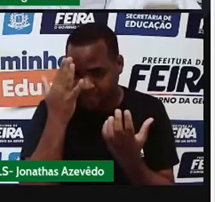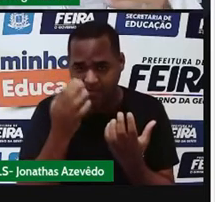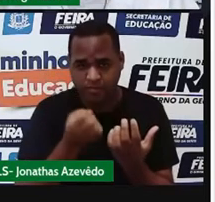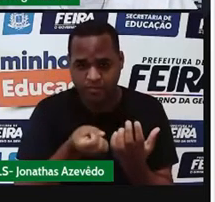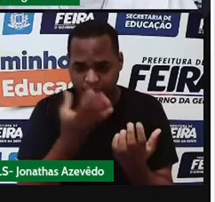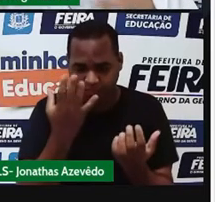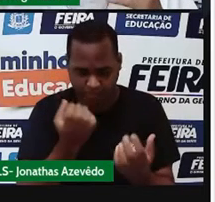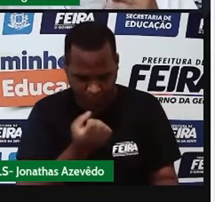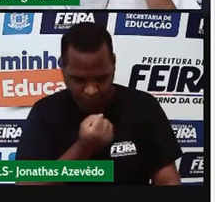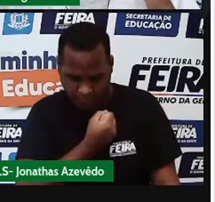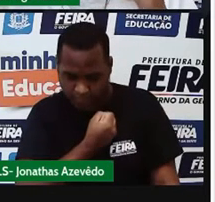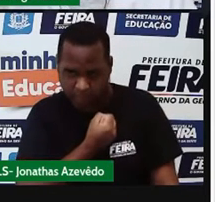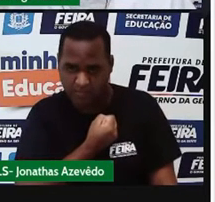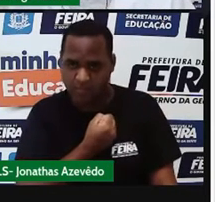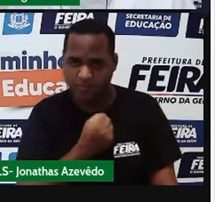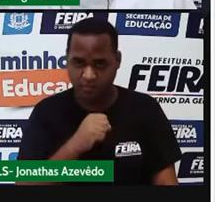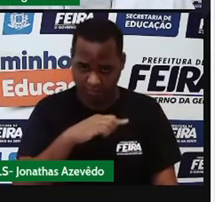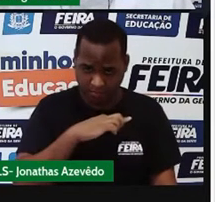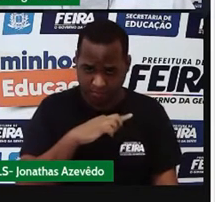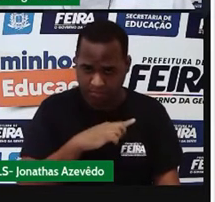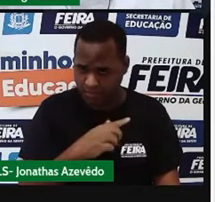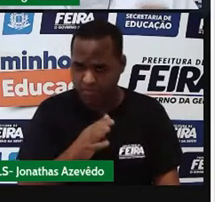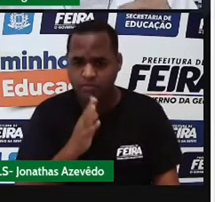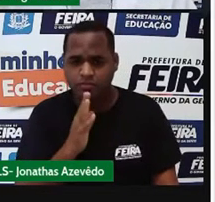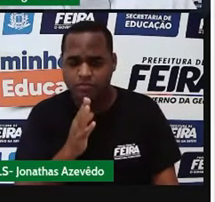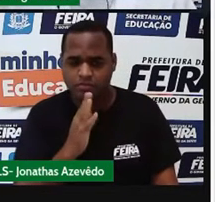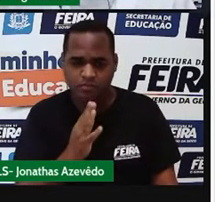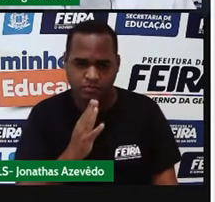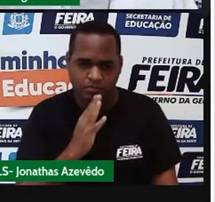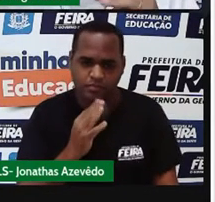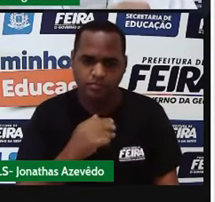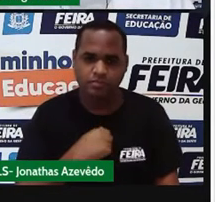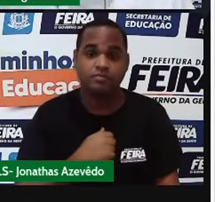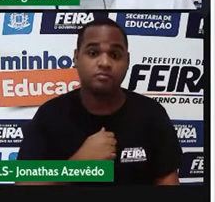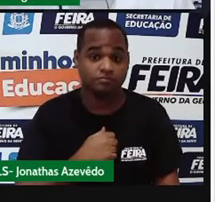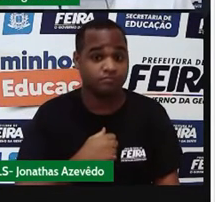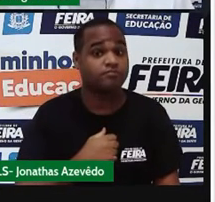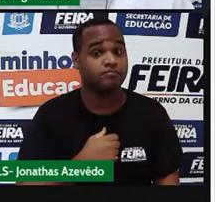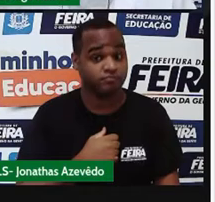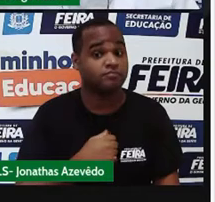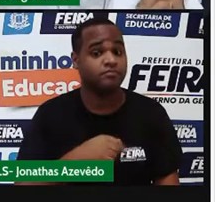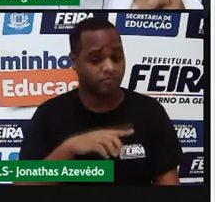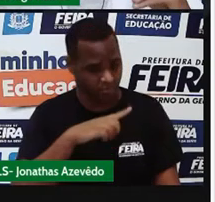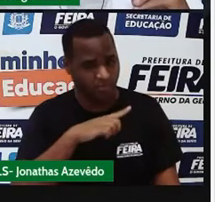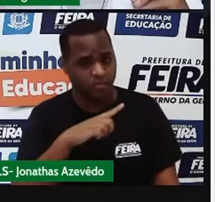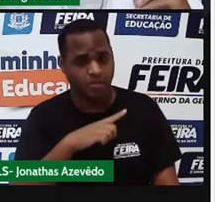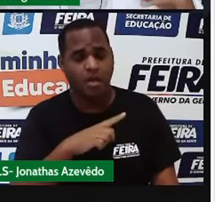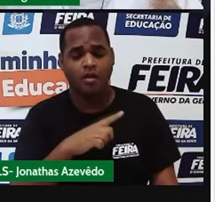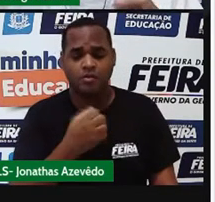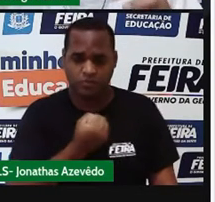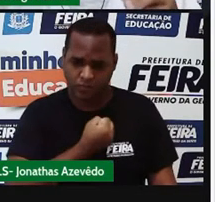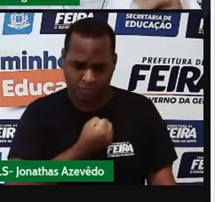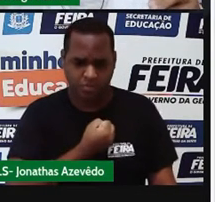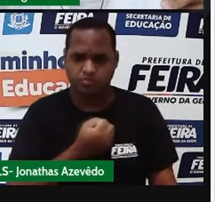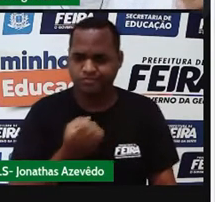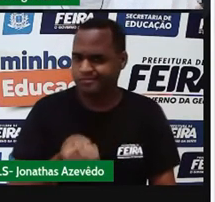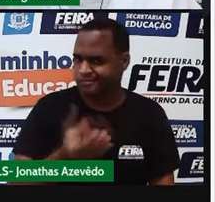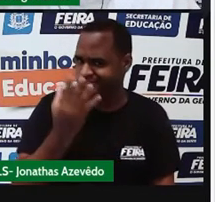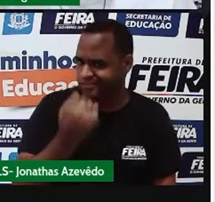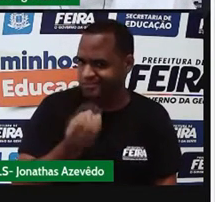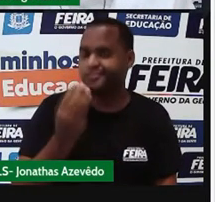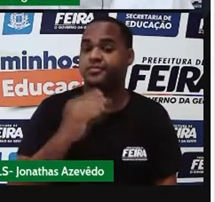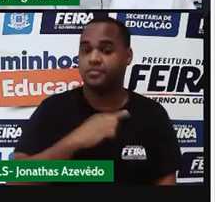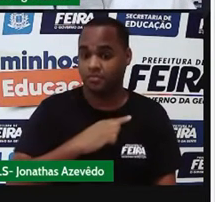o maior número que existe Pois é existe né quando eu falo o